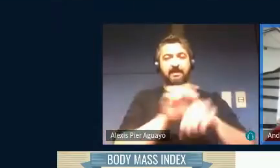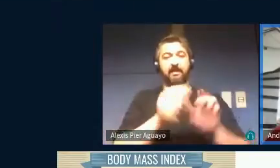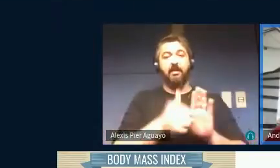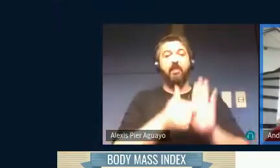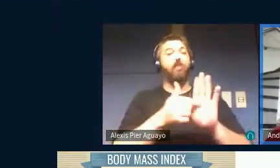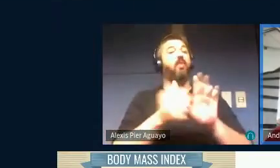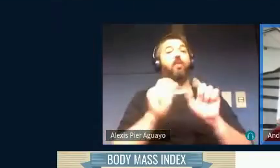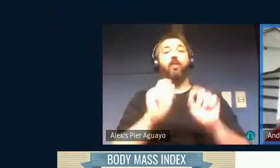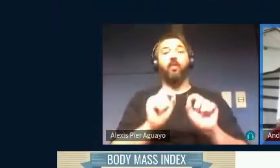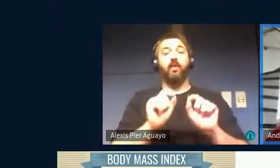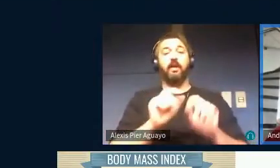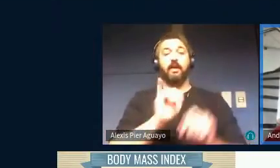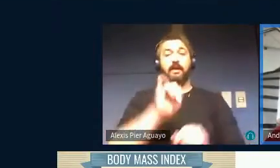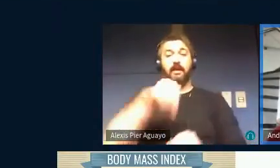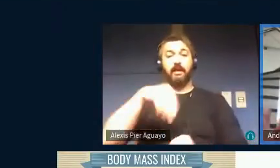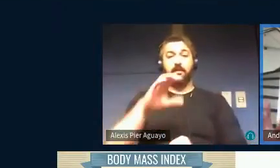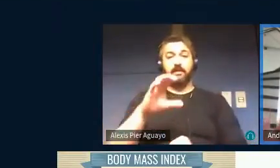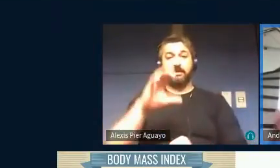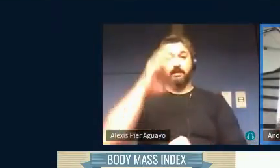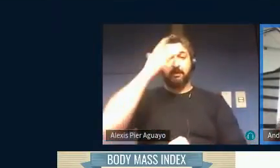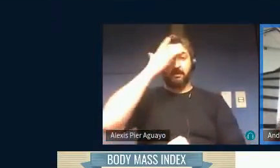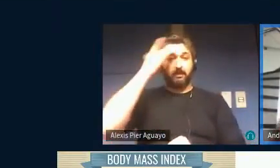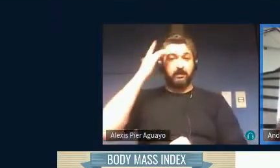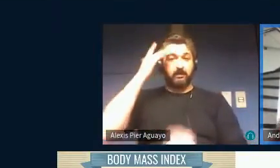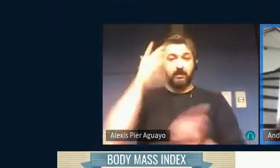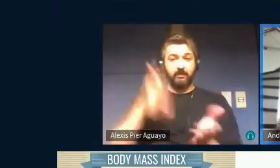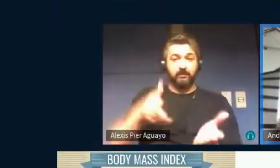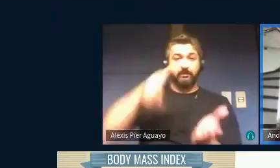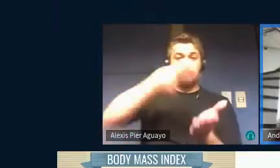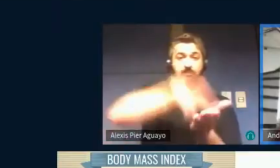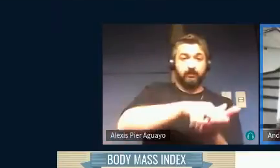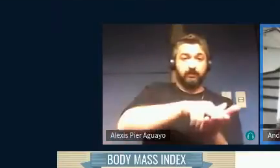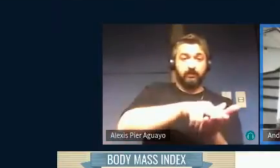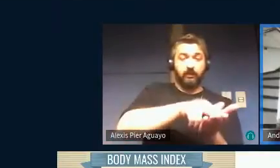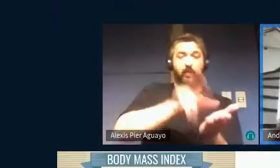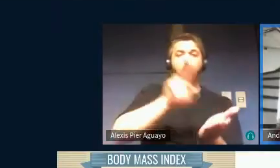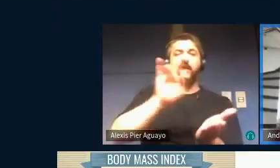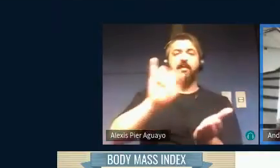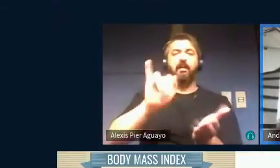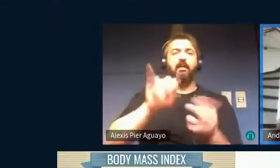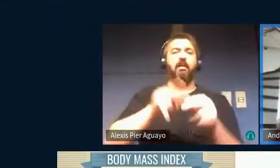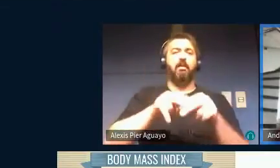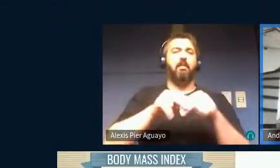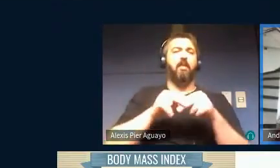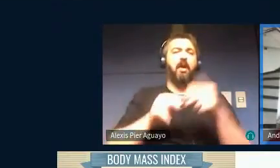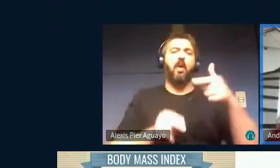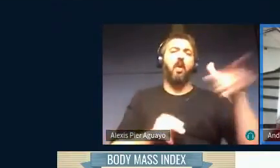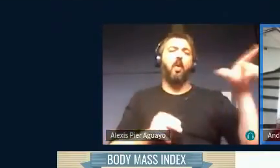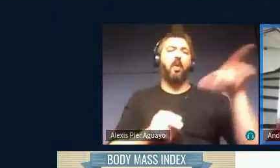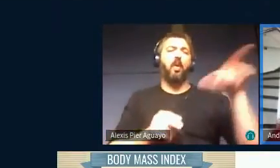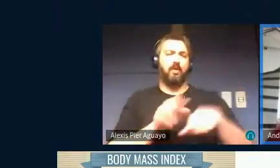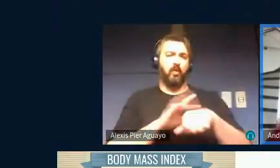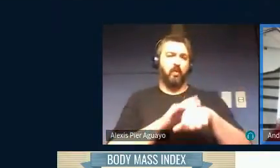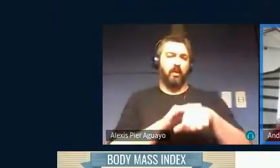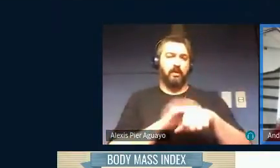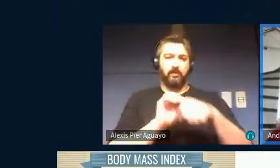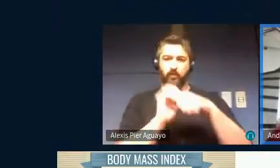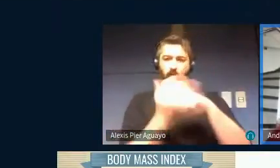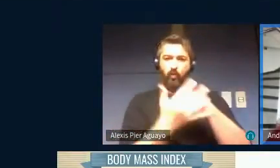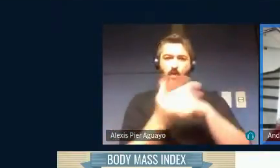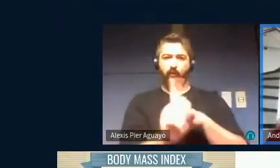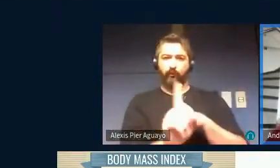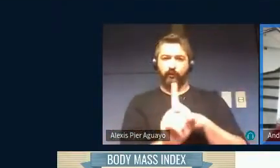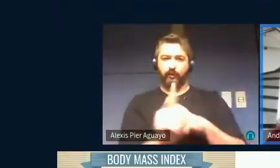feita pelo IMC das pessoas internadas na UTI por outras doenças, não por Covid, tá? E o que foi observado?